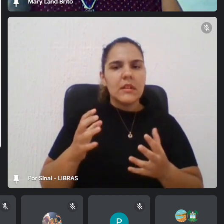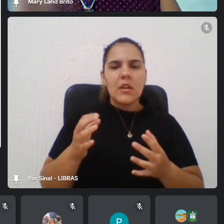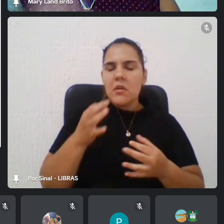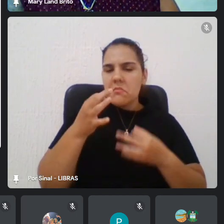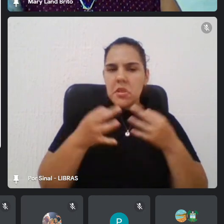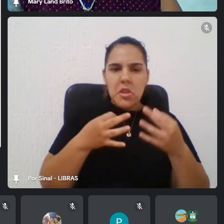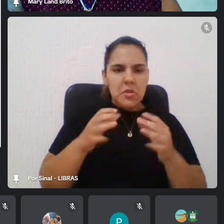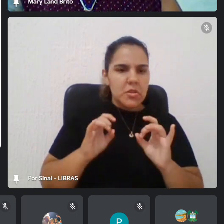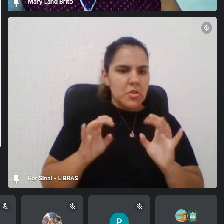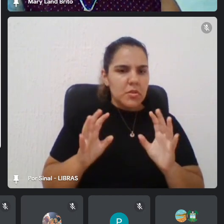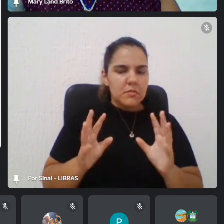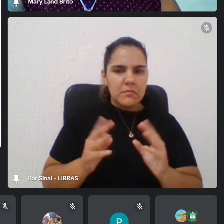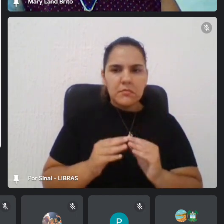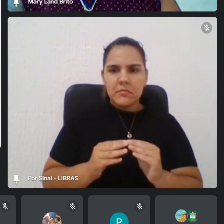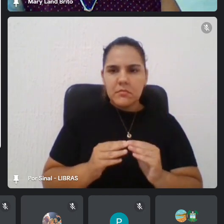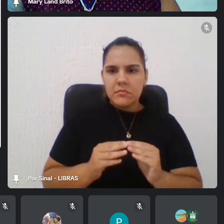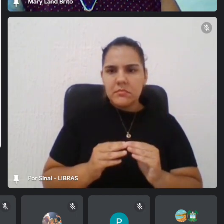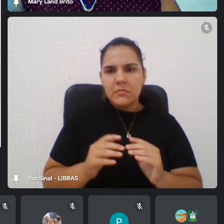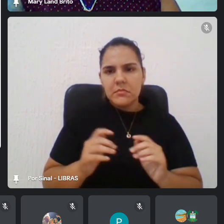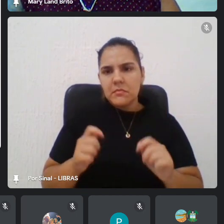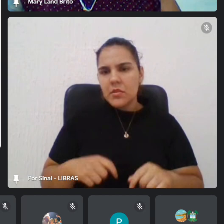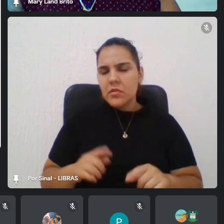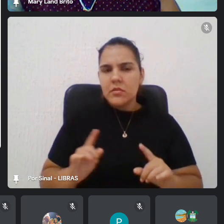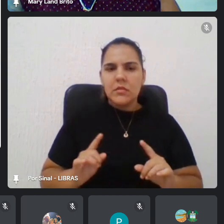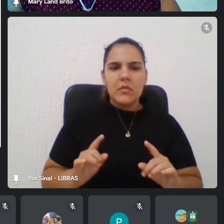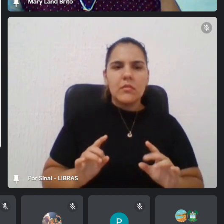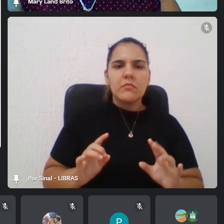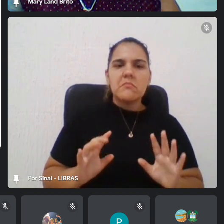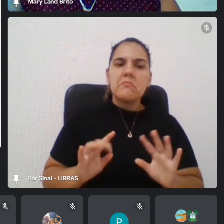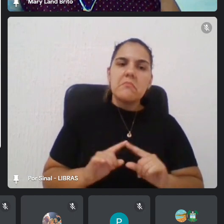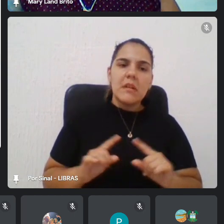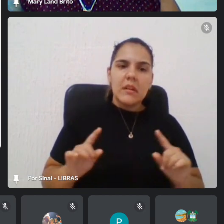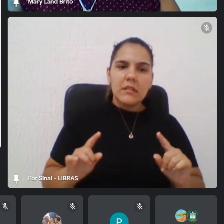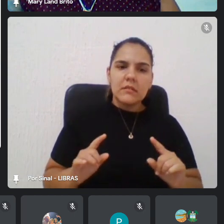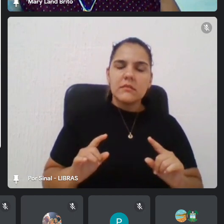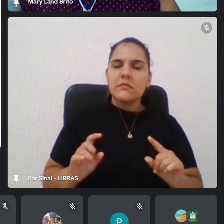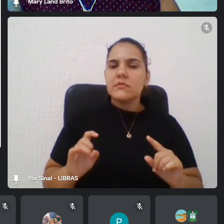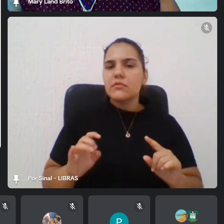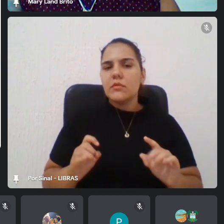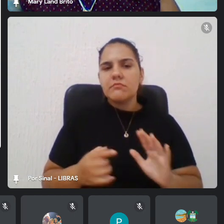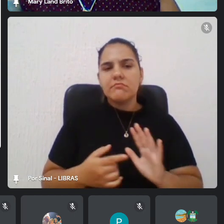pode ser aceito ou não, estou nem questionando isso, mas só como levantar mesmo a proposição.